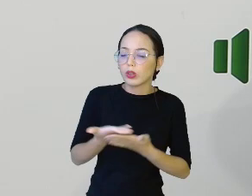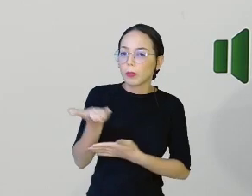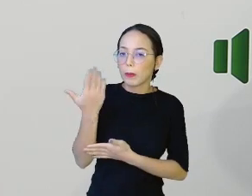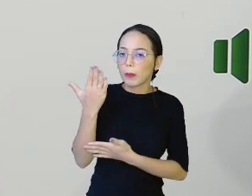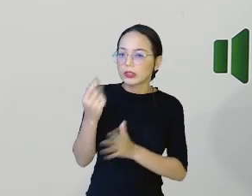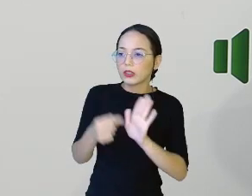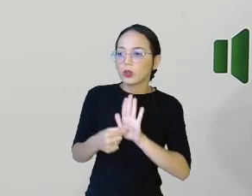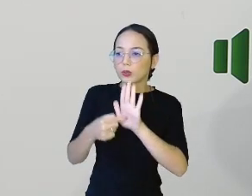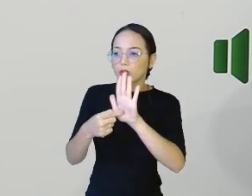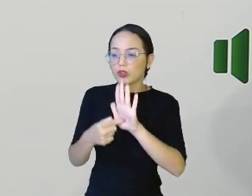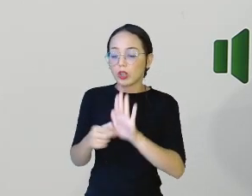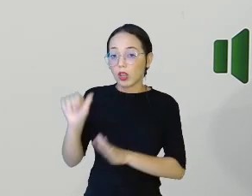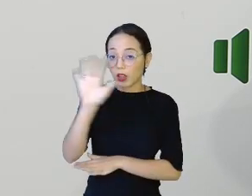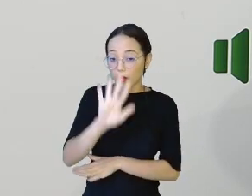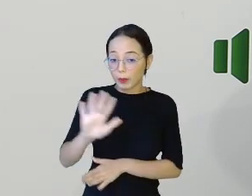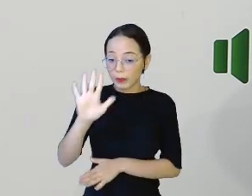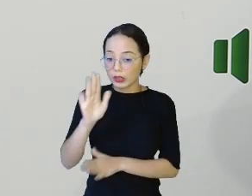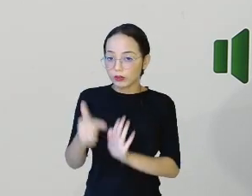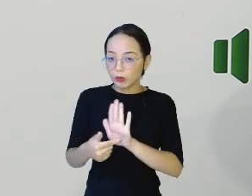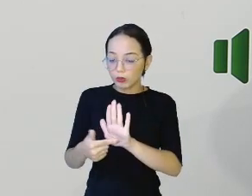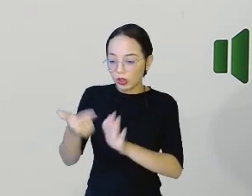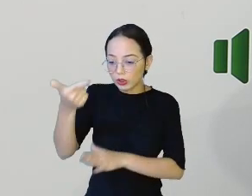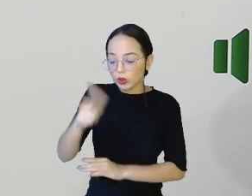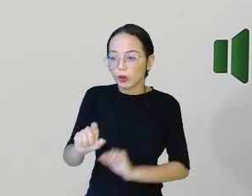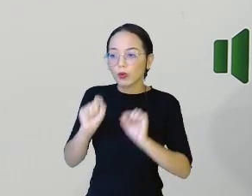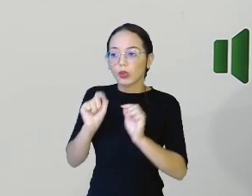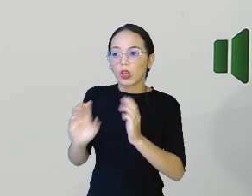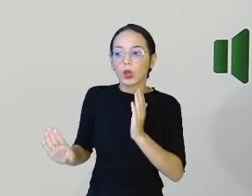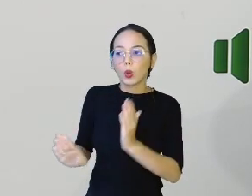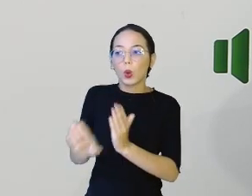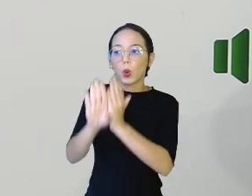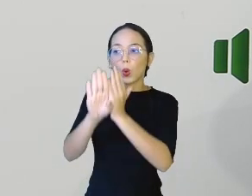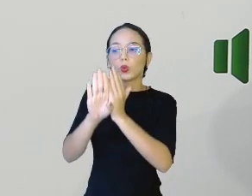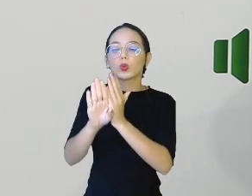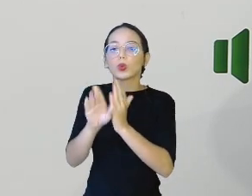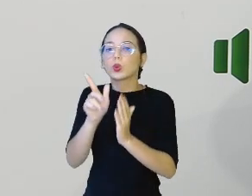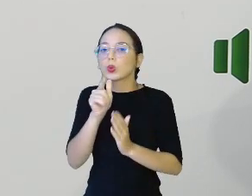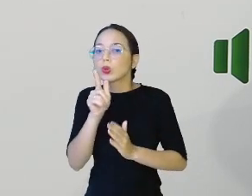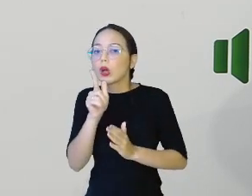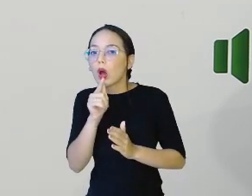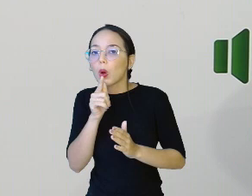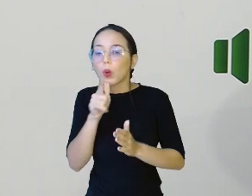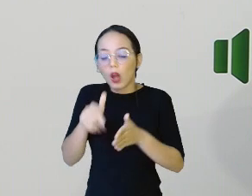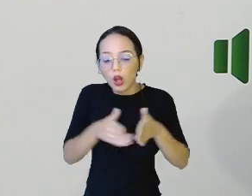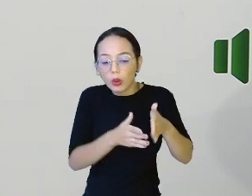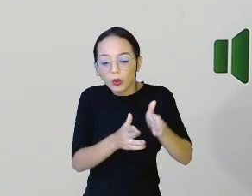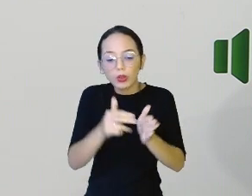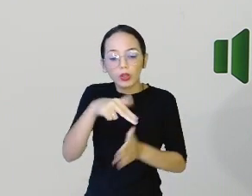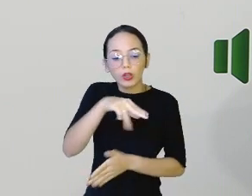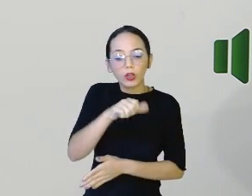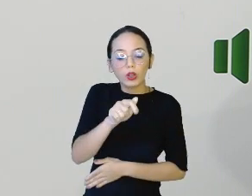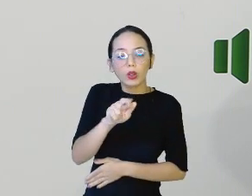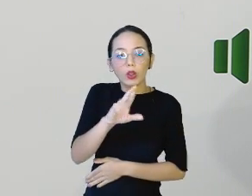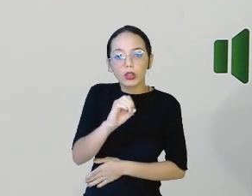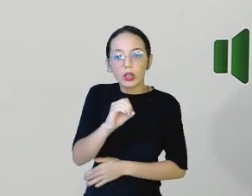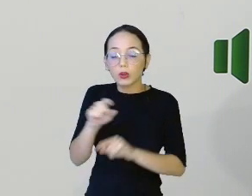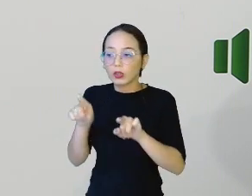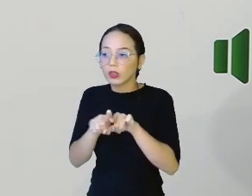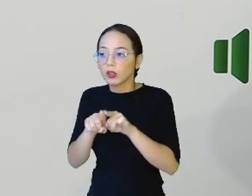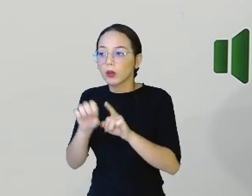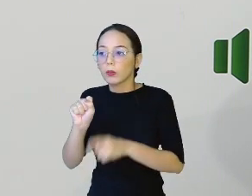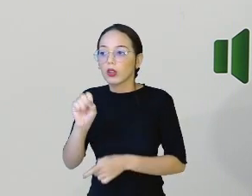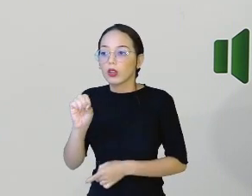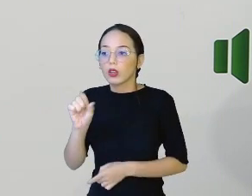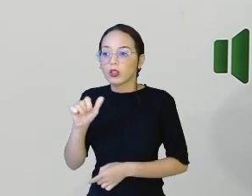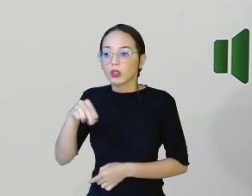mostrei a imagem, vou mostrar novamente, é o encontro das águas dos rios Negro e Solimões,